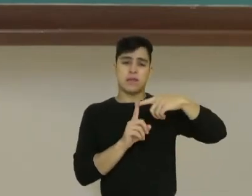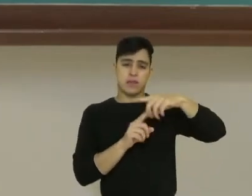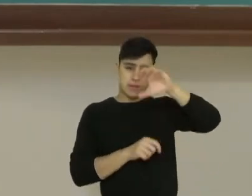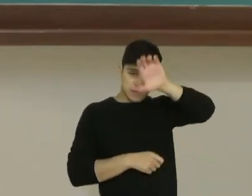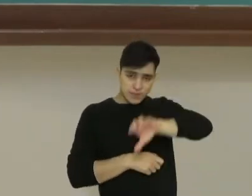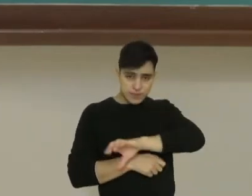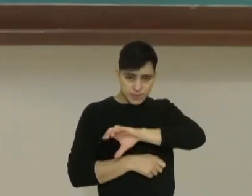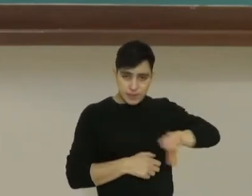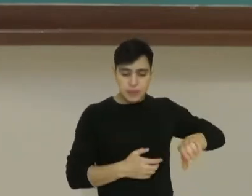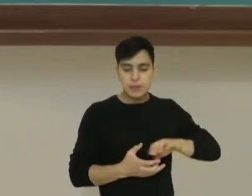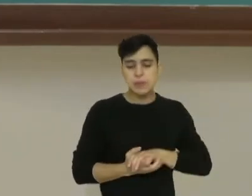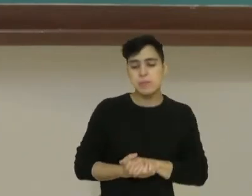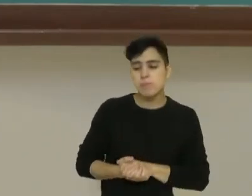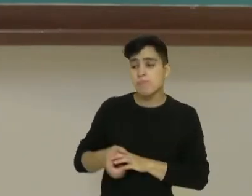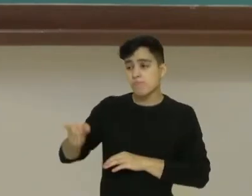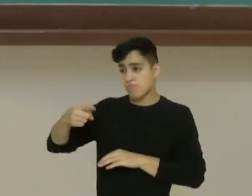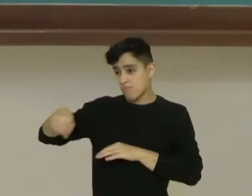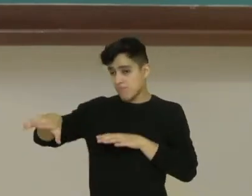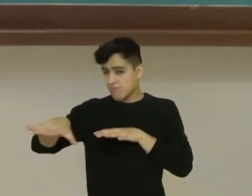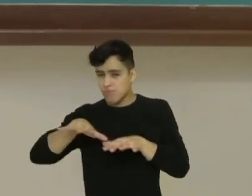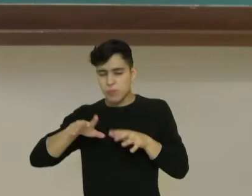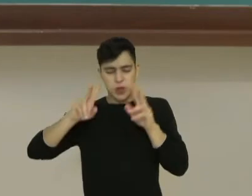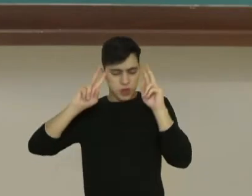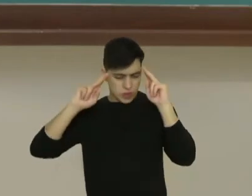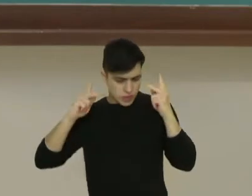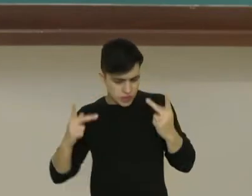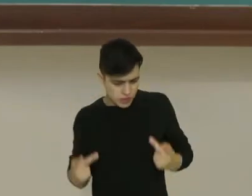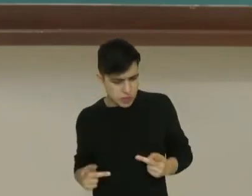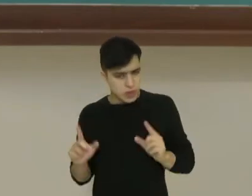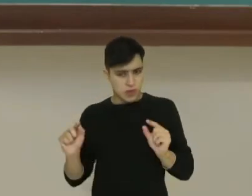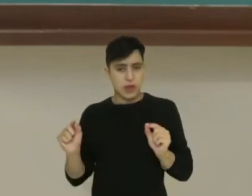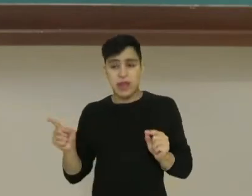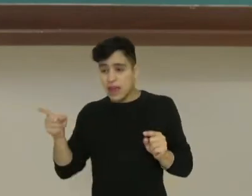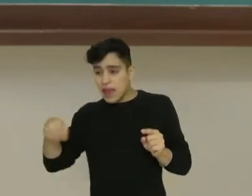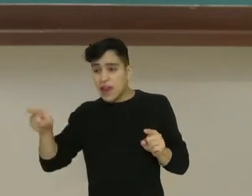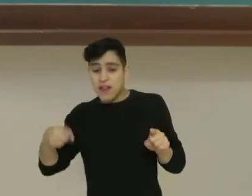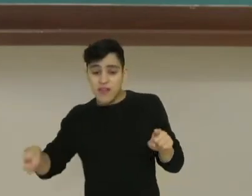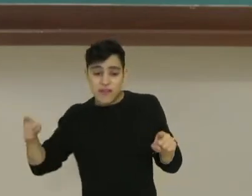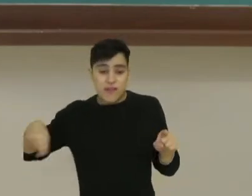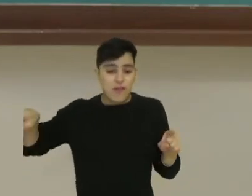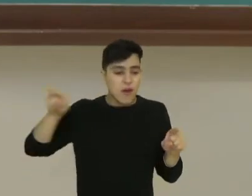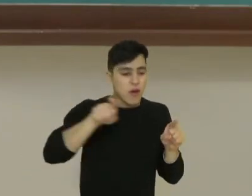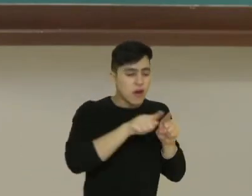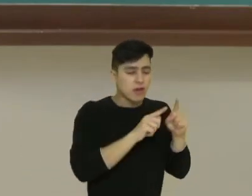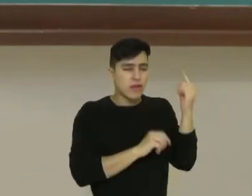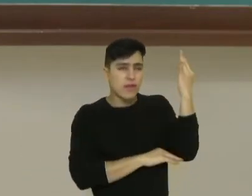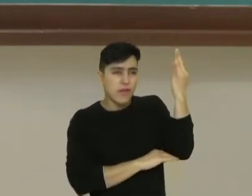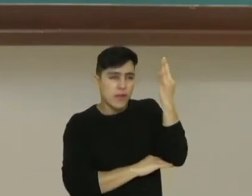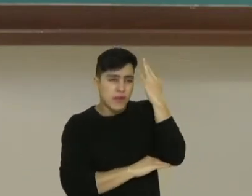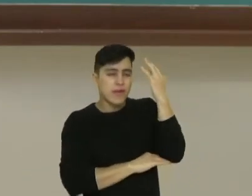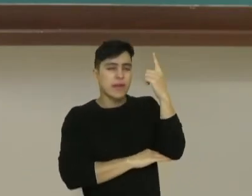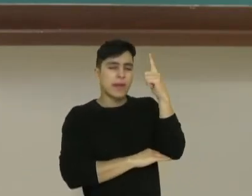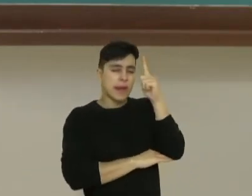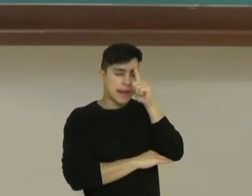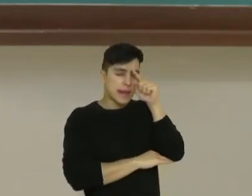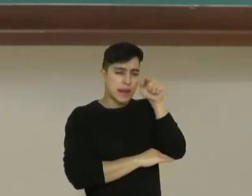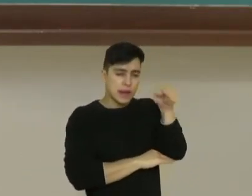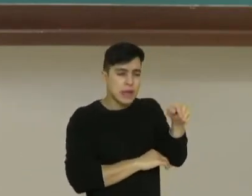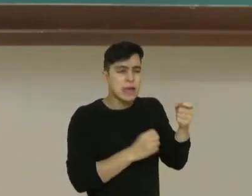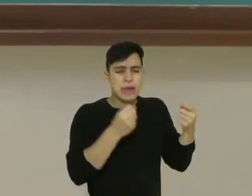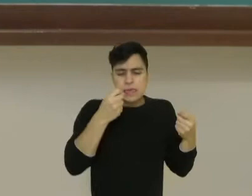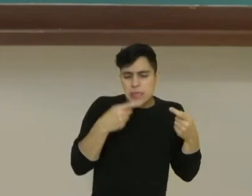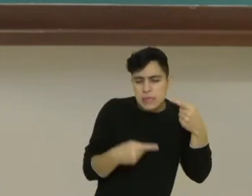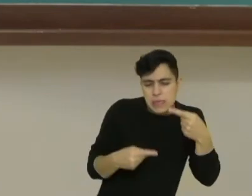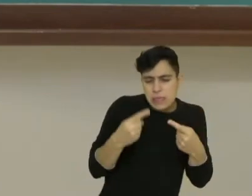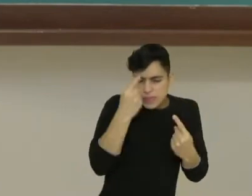surgimento do pensamento humanista, então eles vão resgatar o pensamento dos gregos antigos, né, que discutiam as ideias